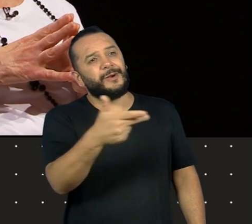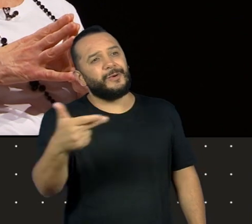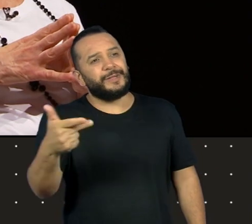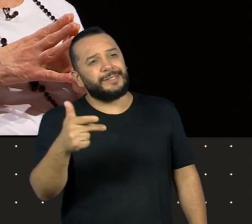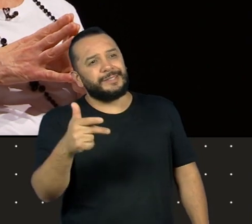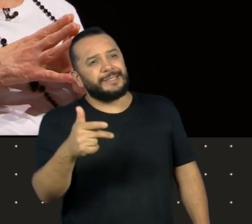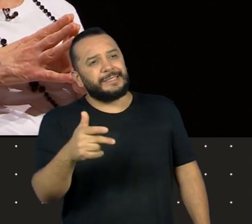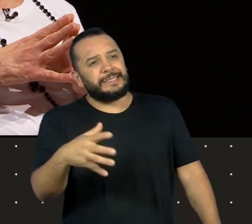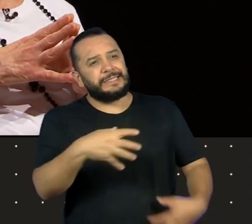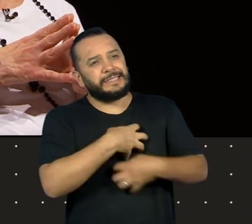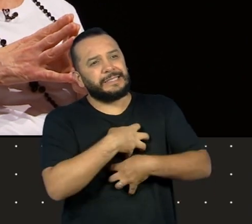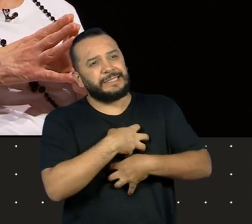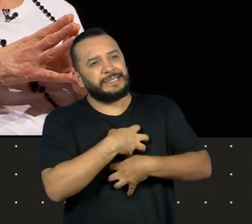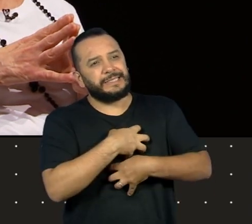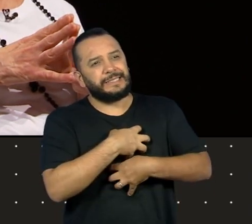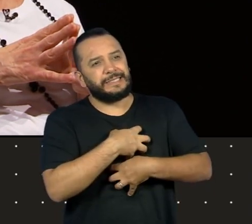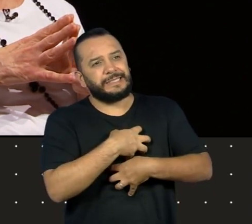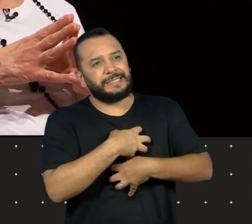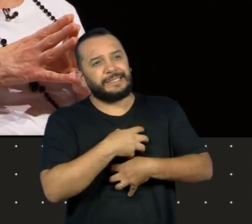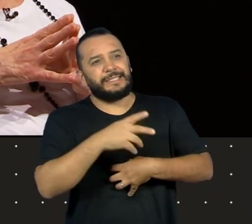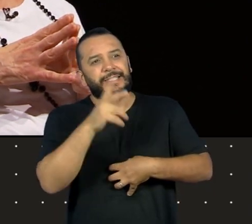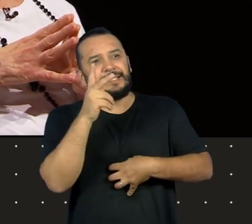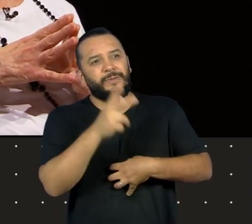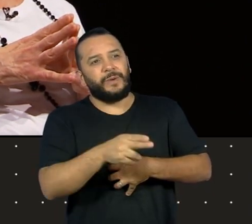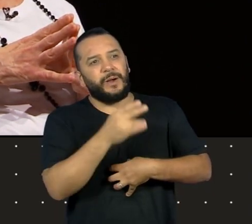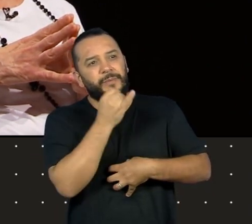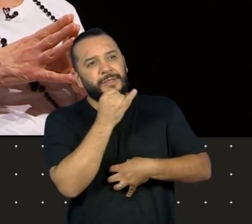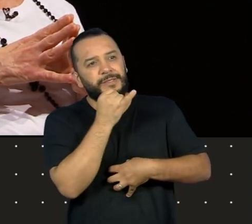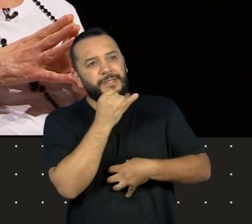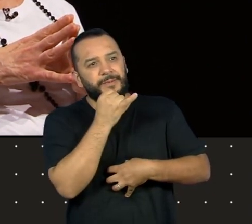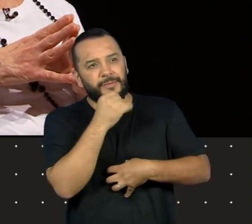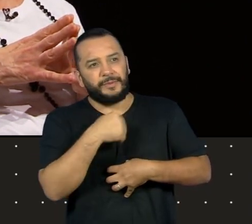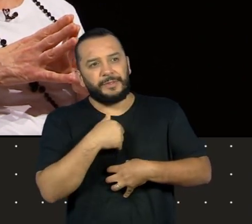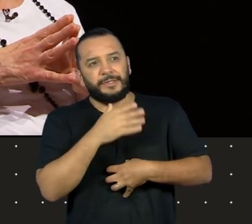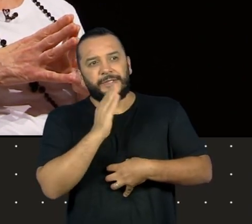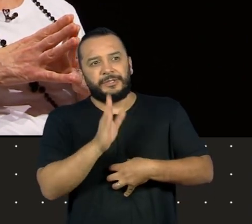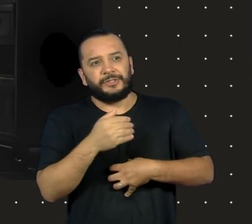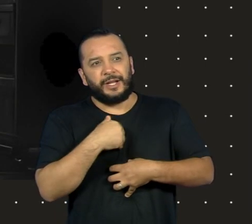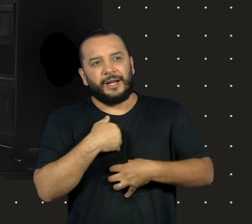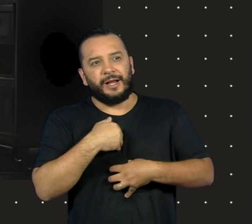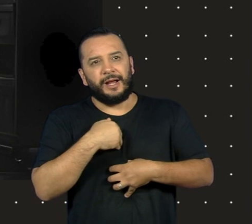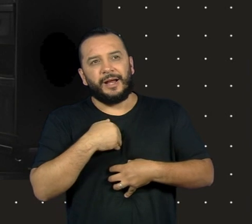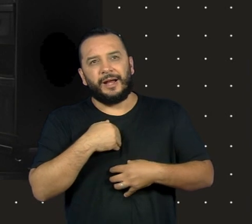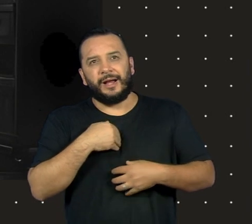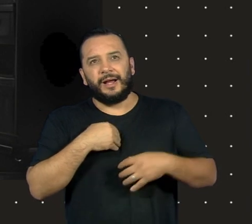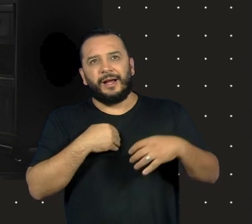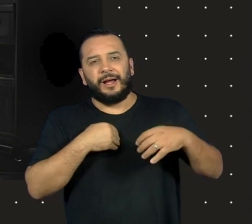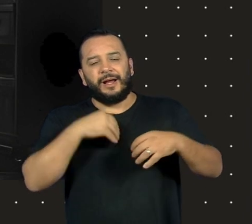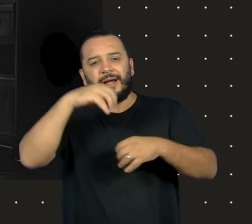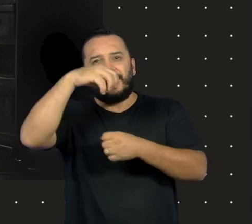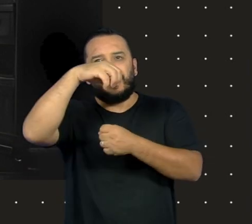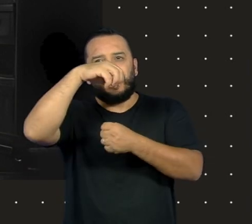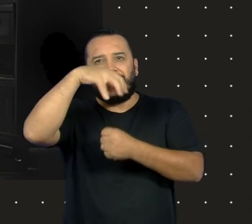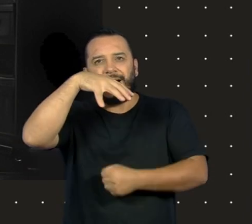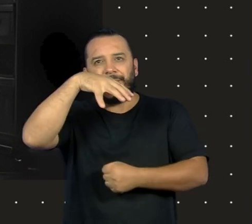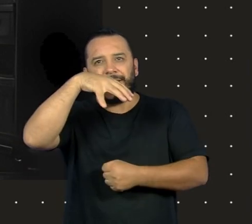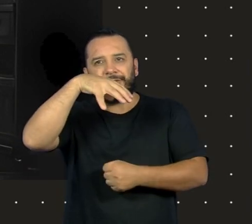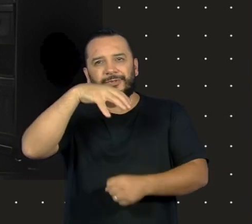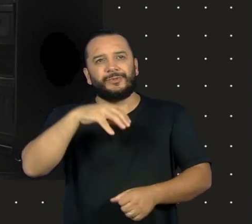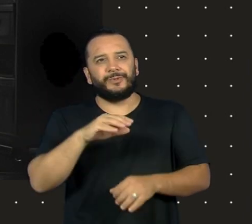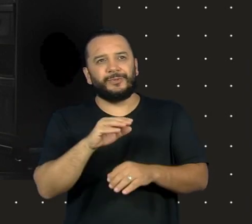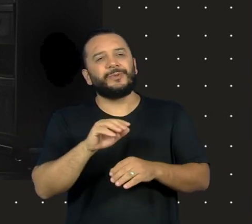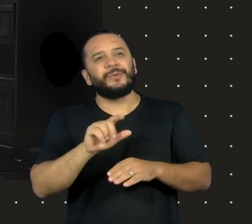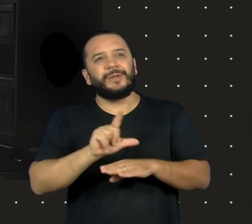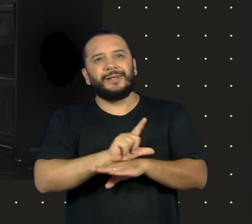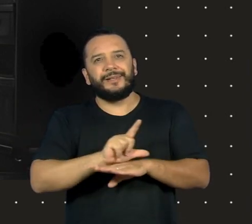que tocasse fundo, uma coisa como foi, por exemplo, o Abajur Lilás, né? Foi boa lembrança, apesar